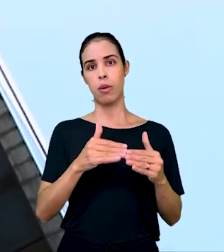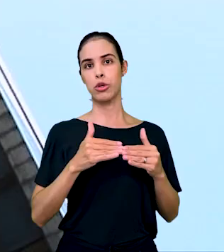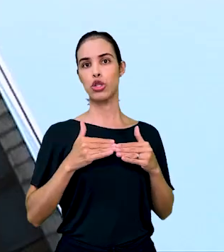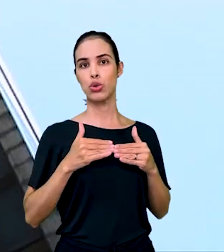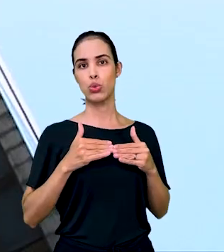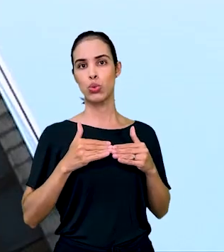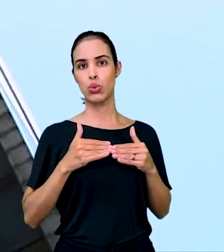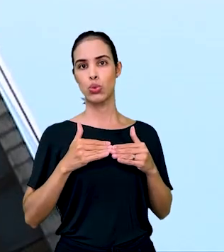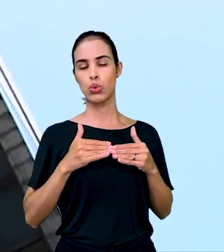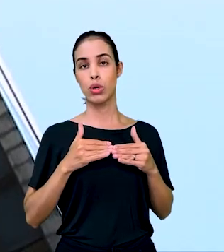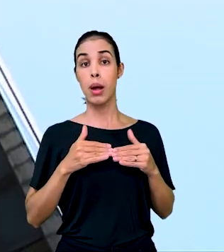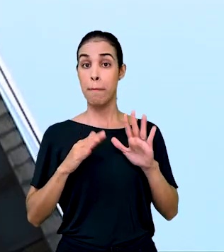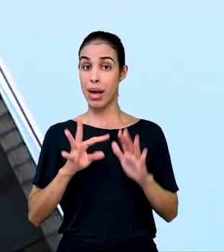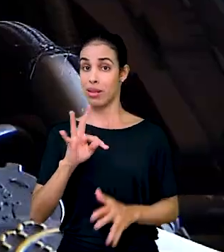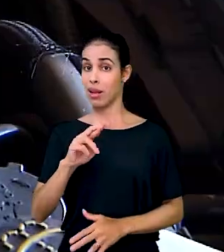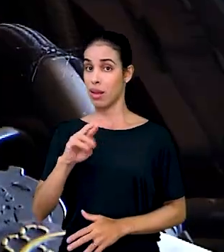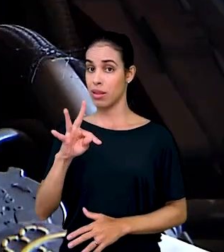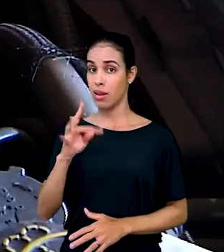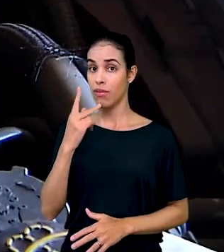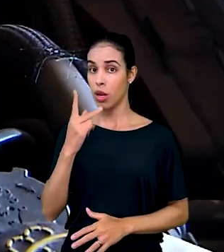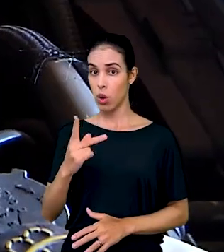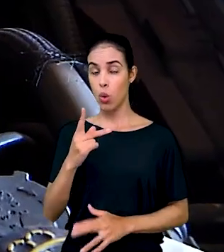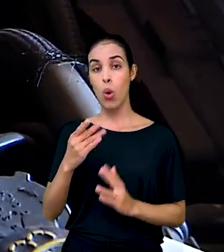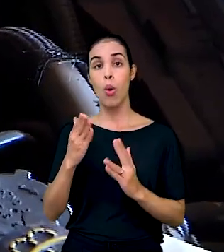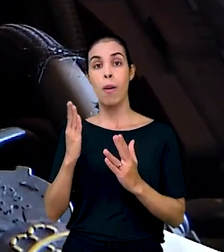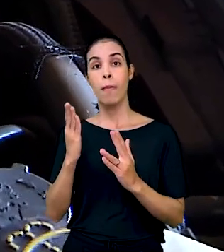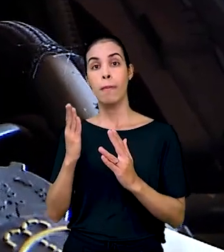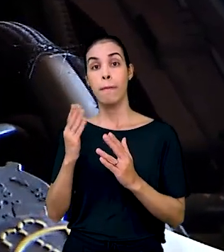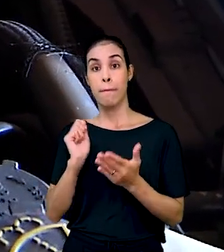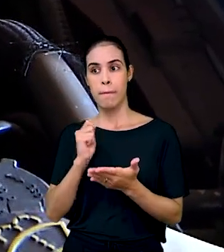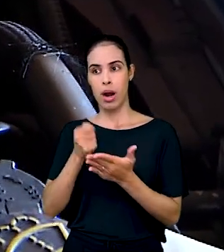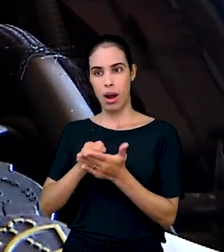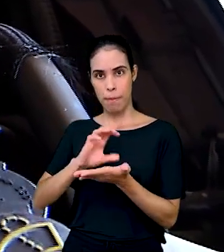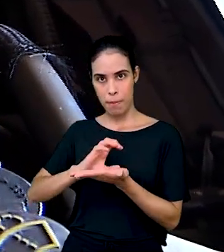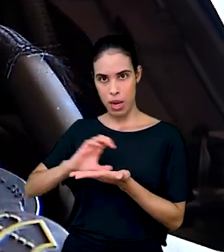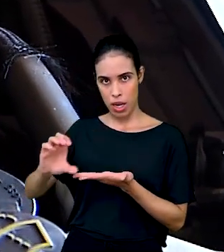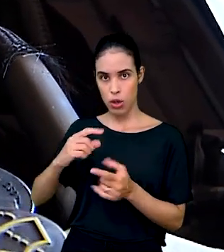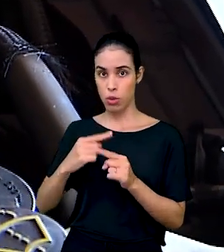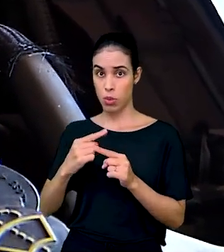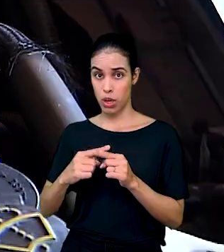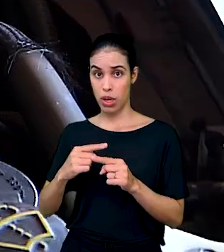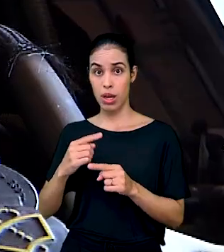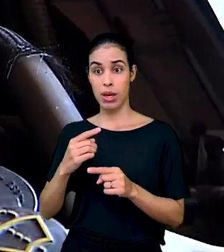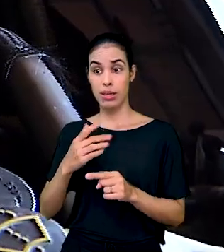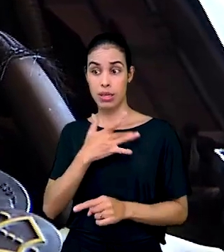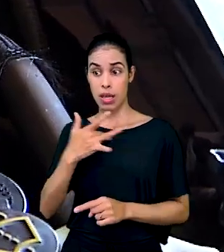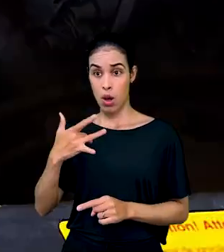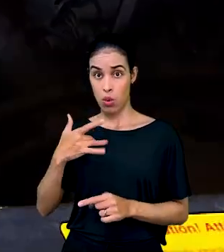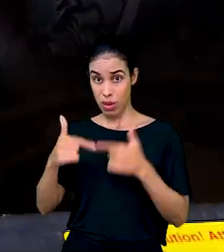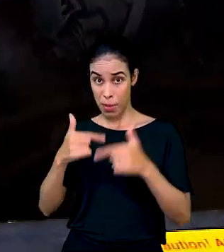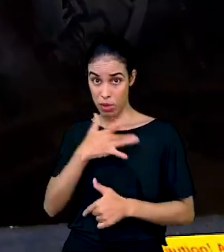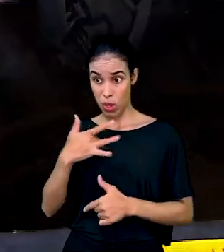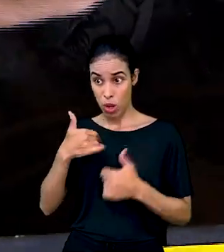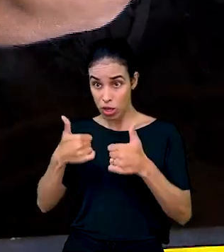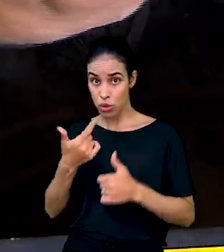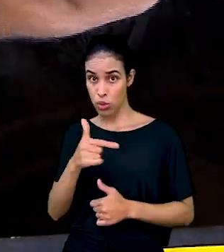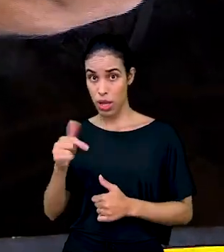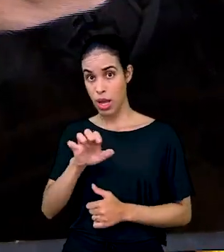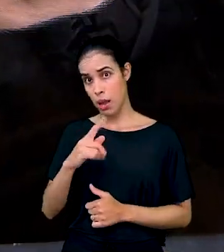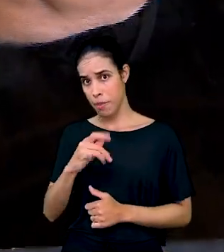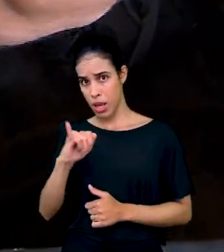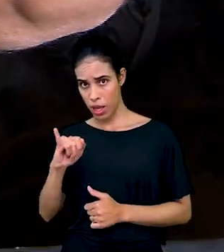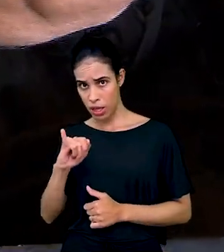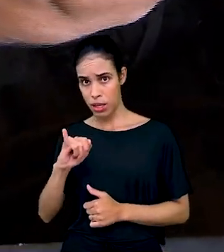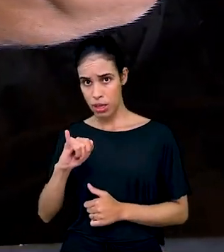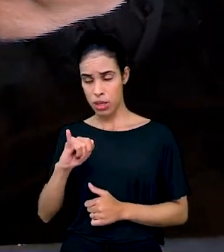do empregado. Para o TRT, o pagamento parcial do adicional de insalubridade e o fornecimento irregular de EPIs não